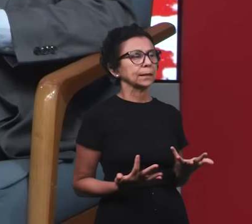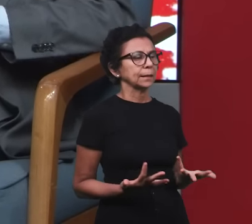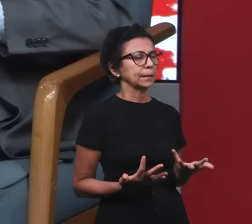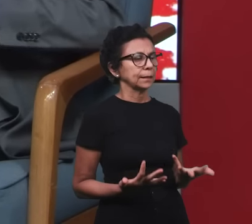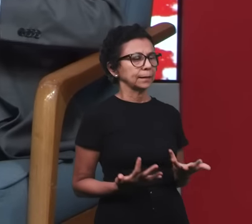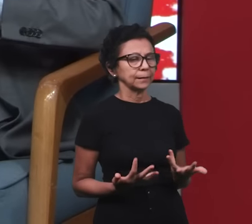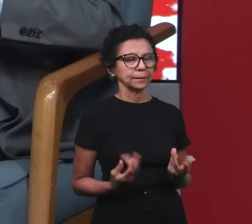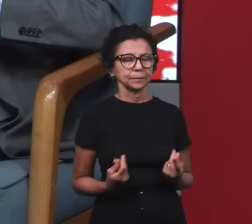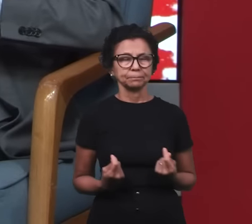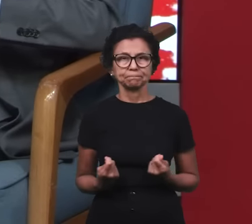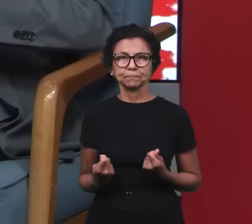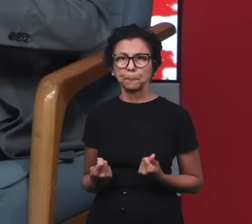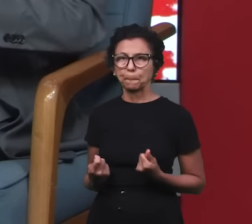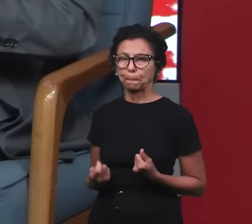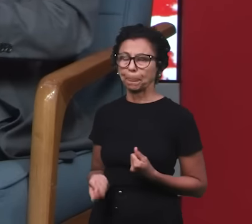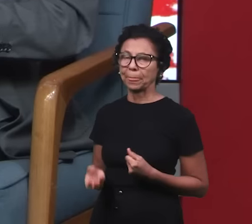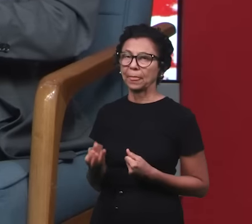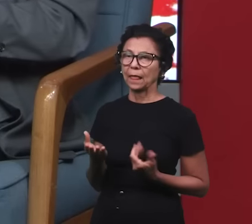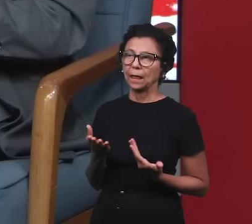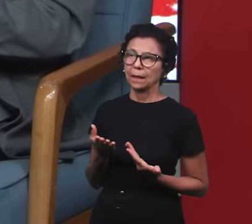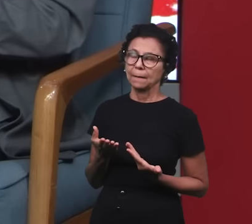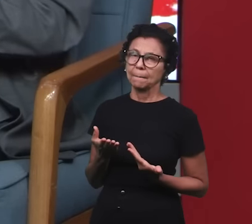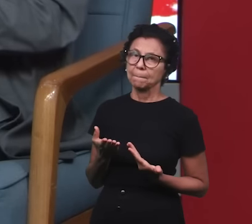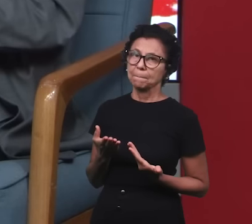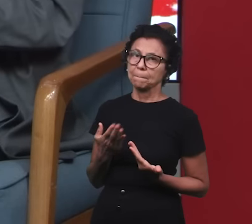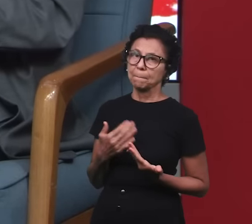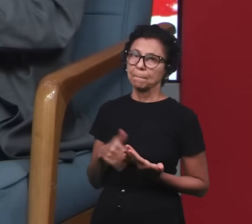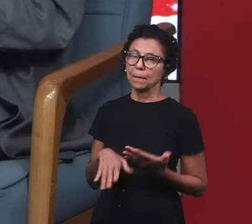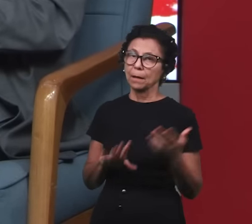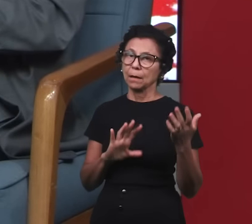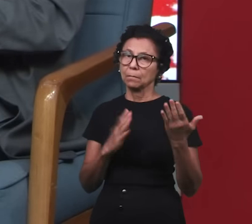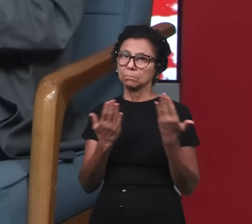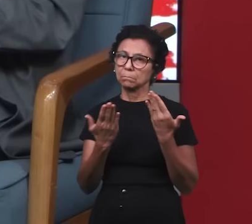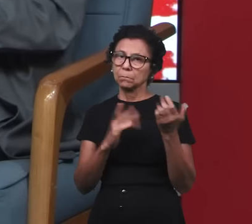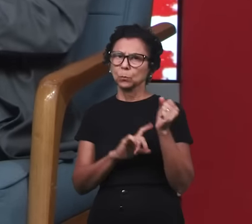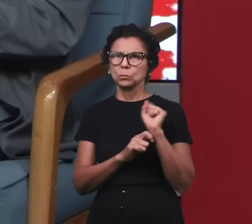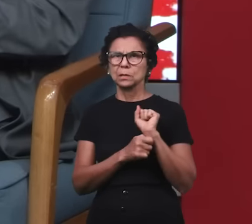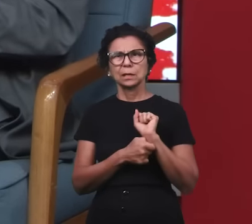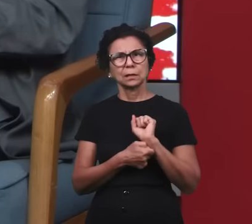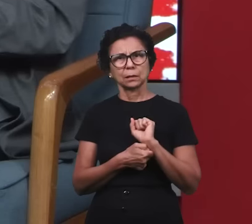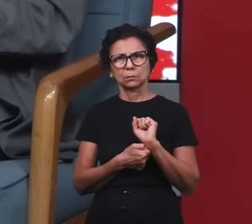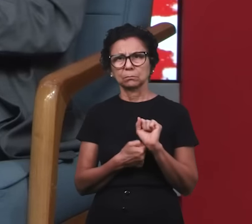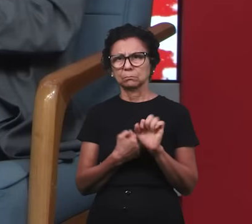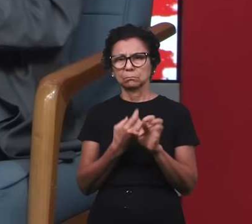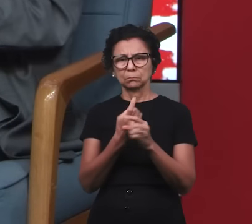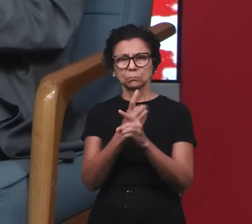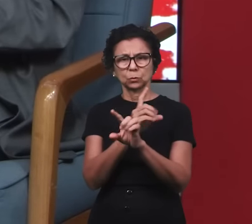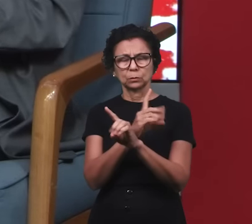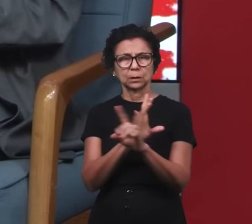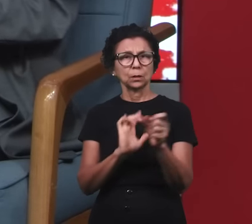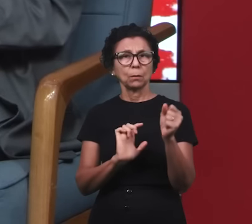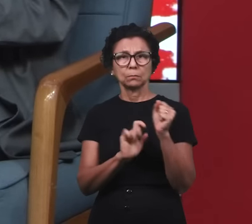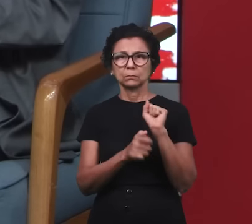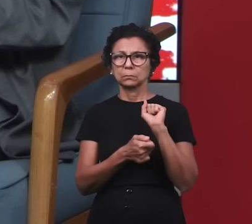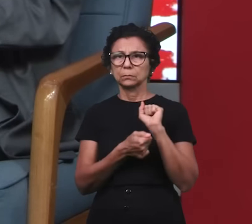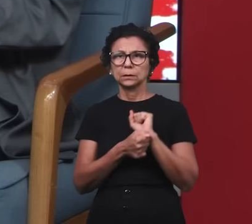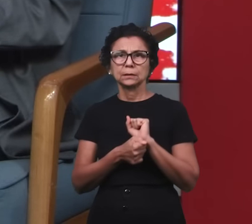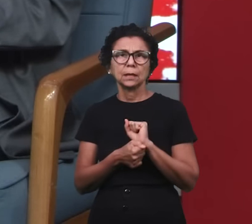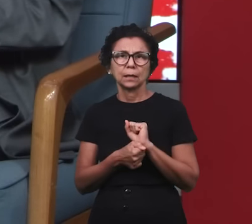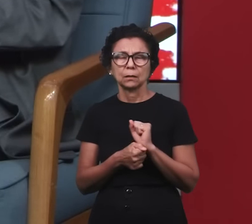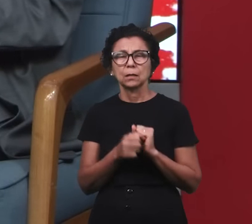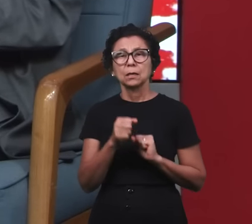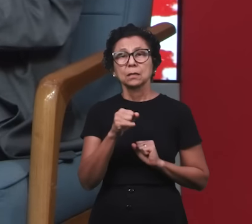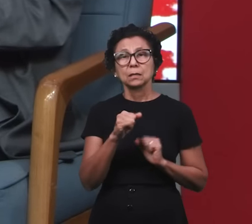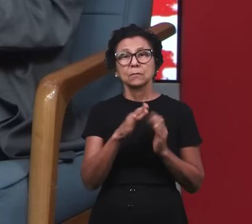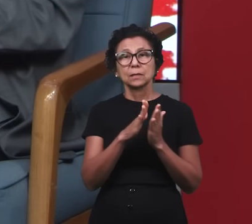ela está dentro disso aí como um segredo, que a doutrina é um mistério. Você não alcança pela